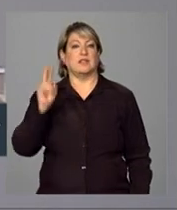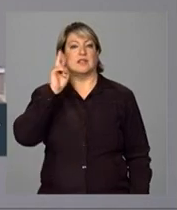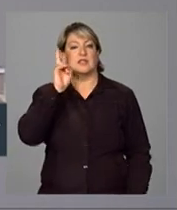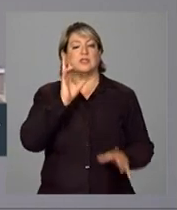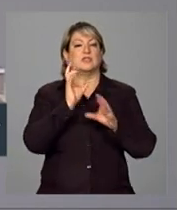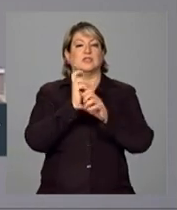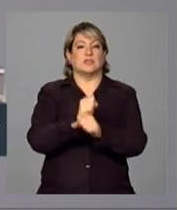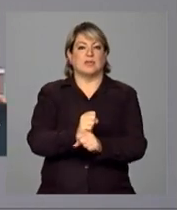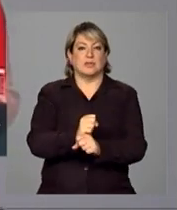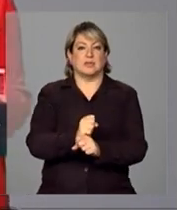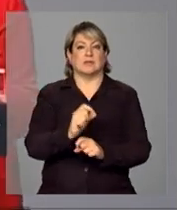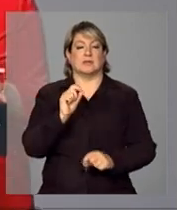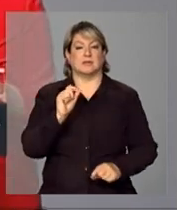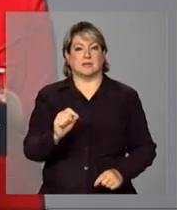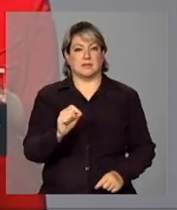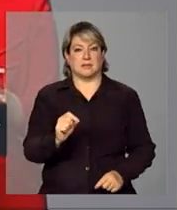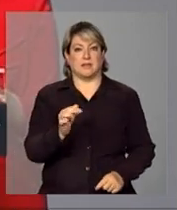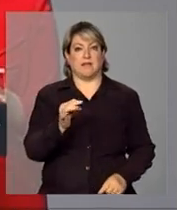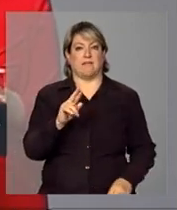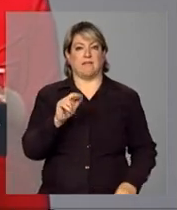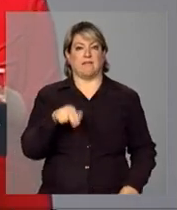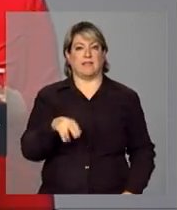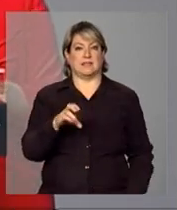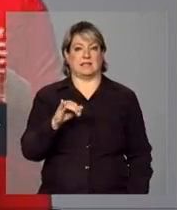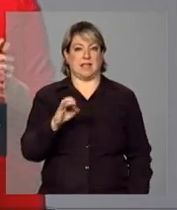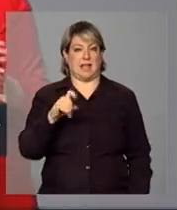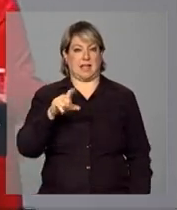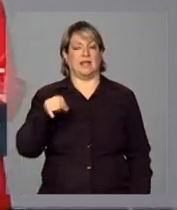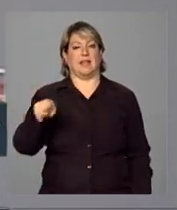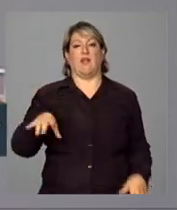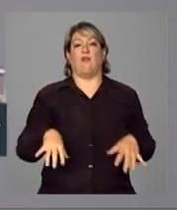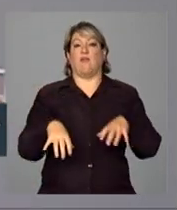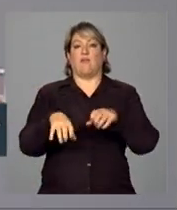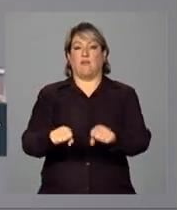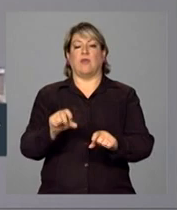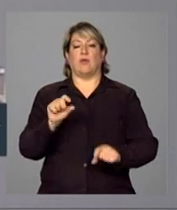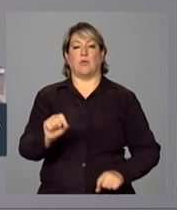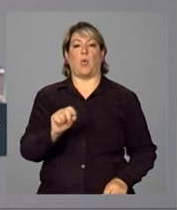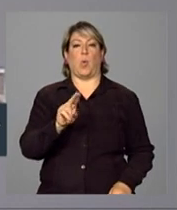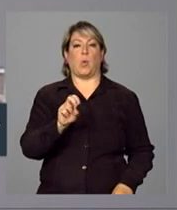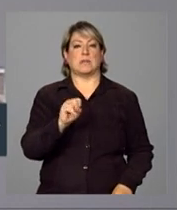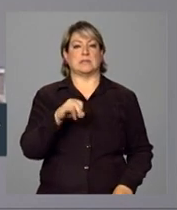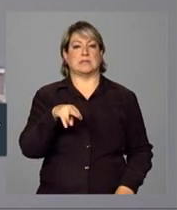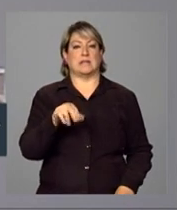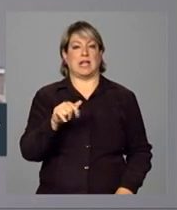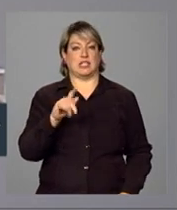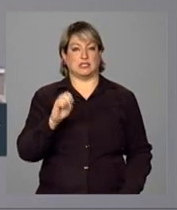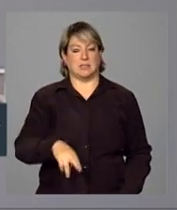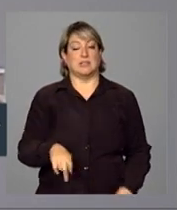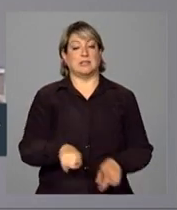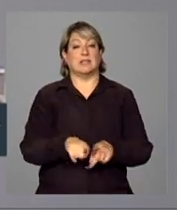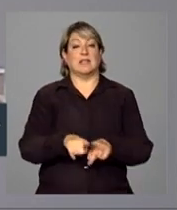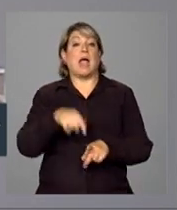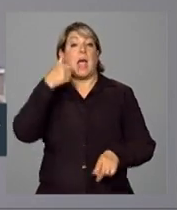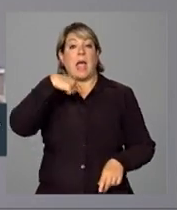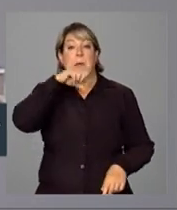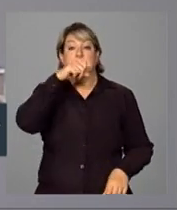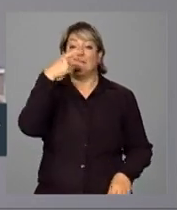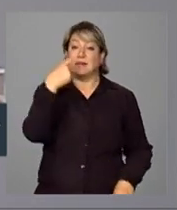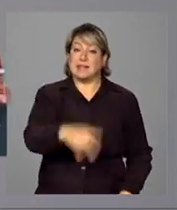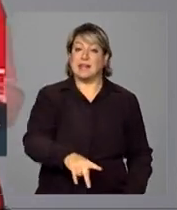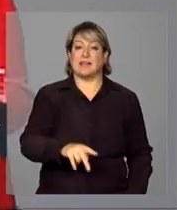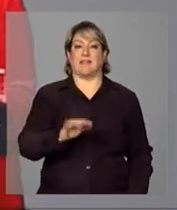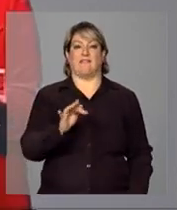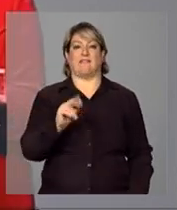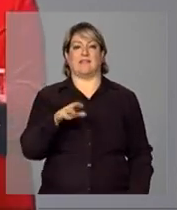história da Franciele, que se formou em usinagem, e da mãe da Franciele,